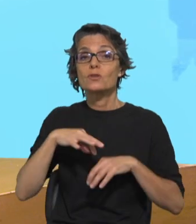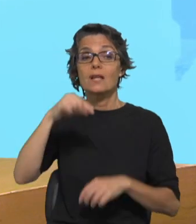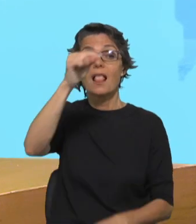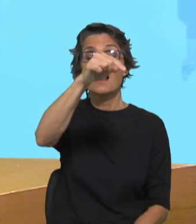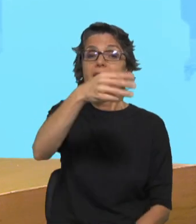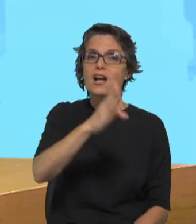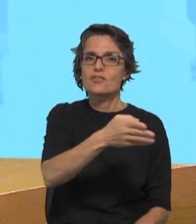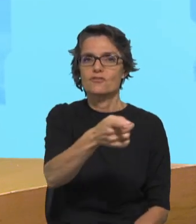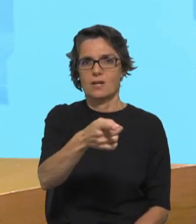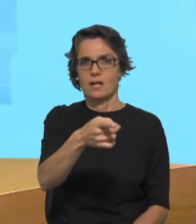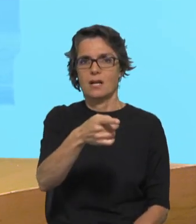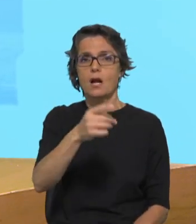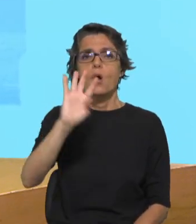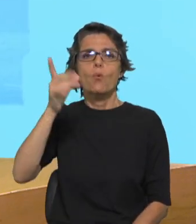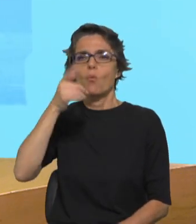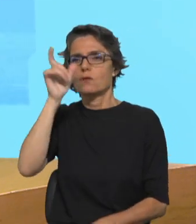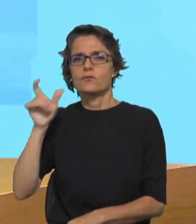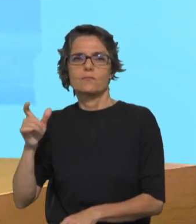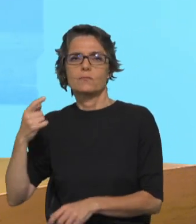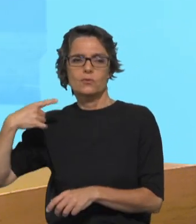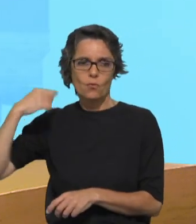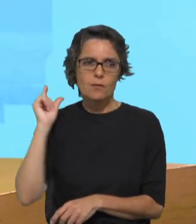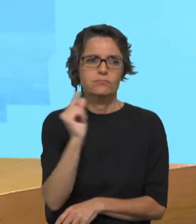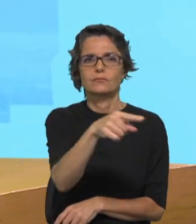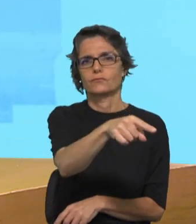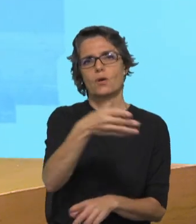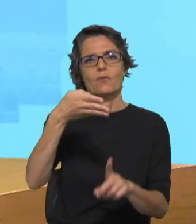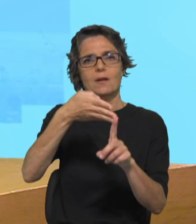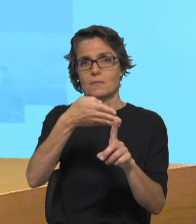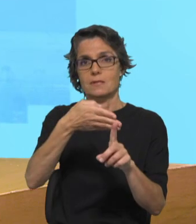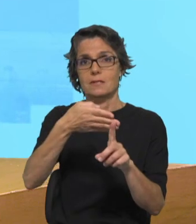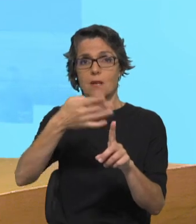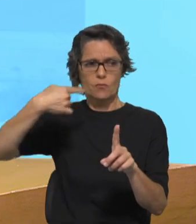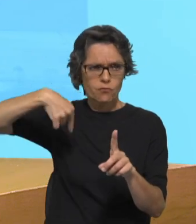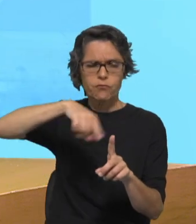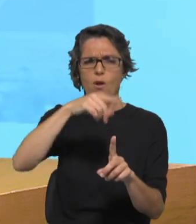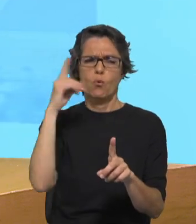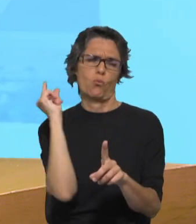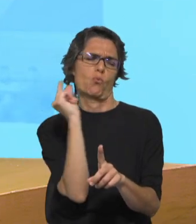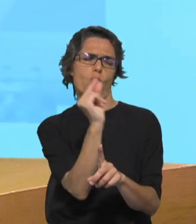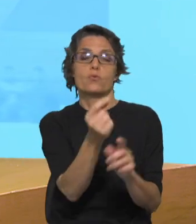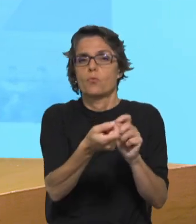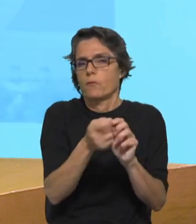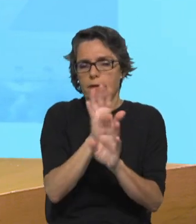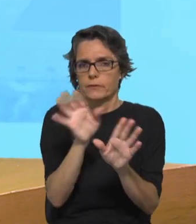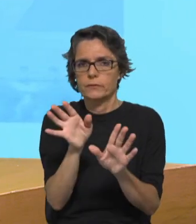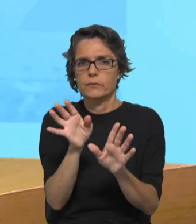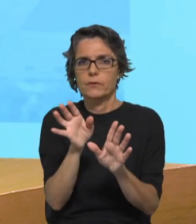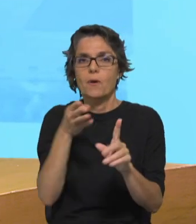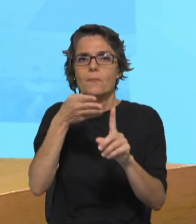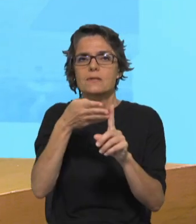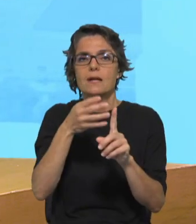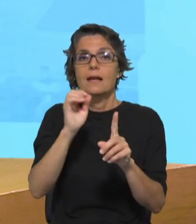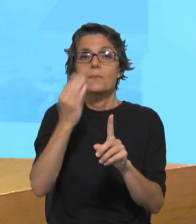leigo missionário, ou um padre, um frade ou uma freira missionária, vai para longe ou para mais perto fazer missão, a primeira coisa